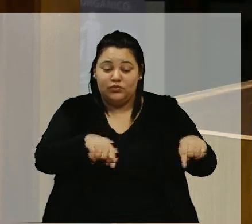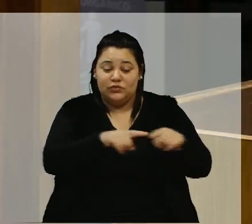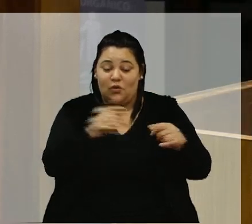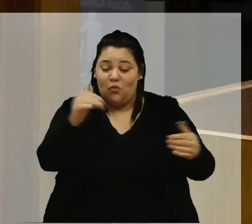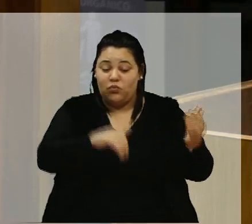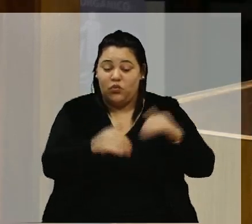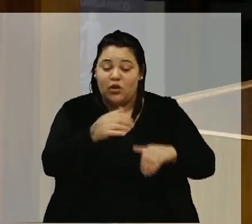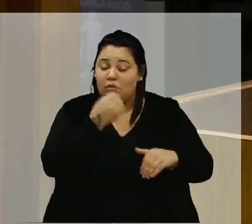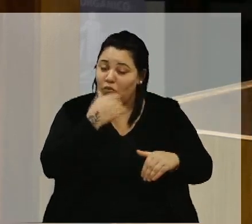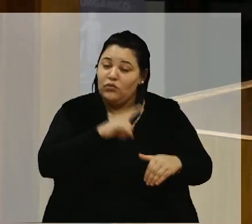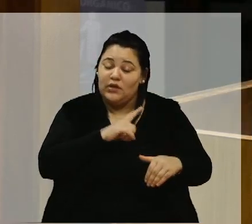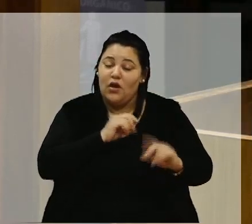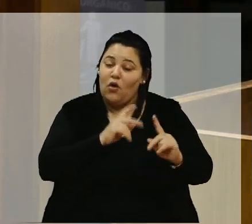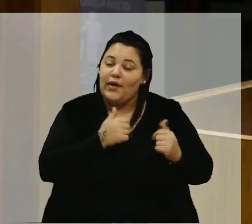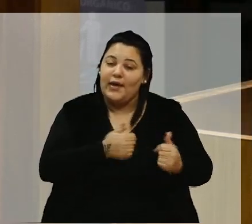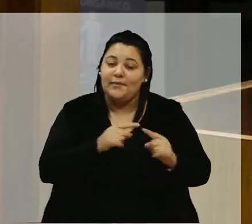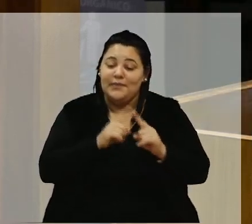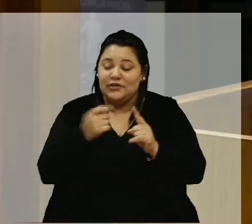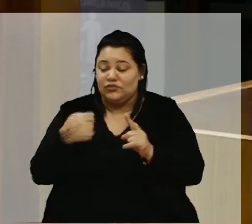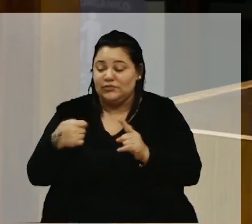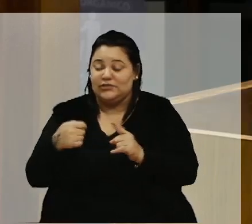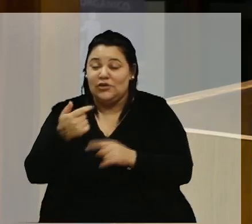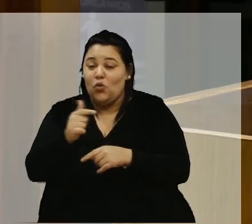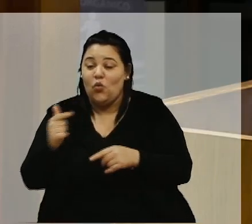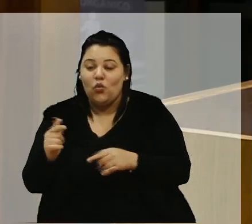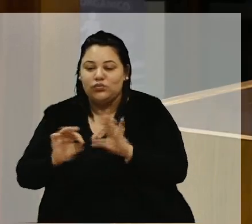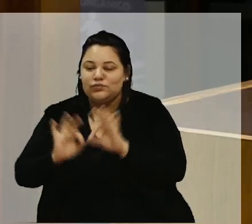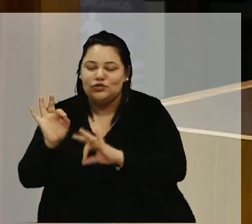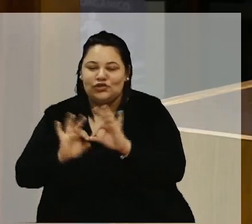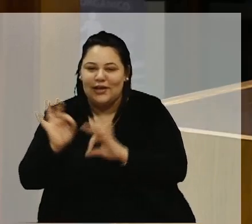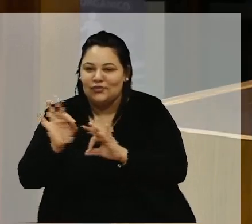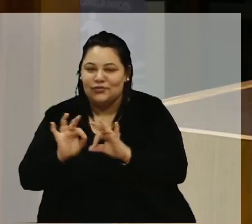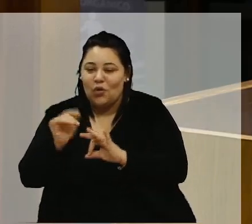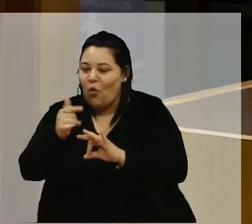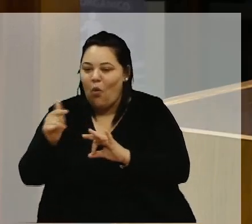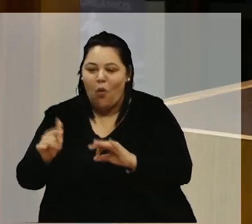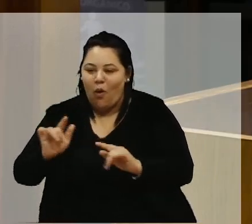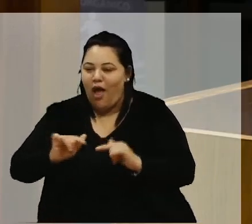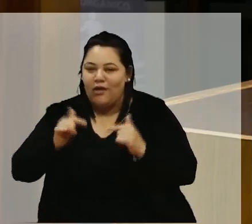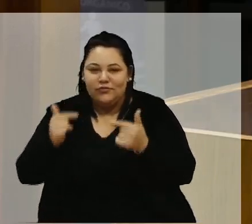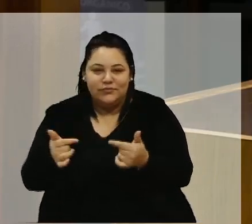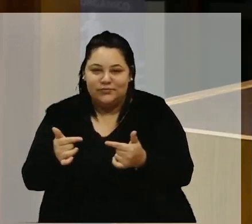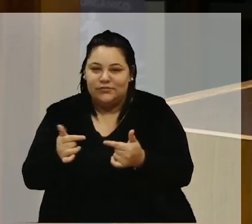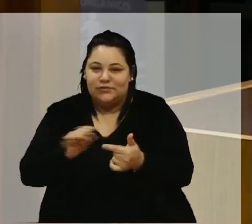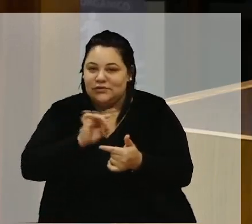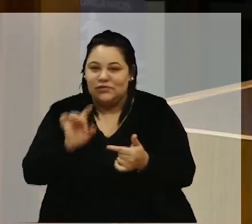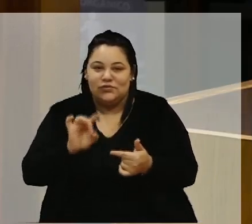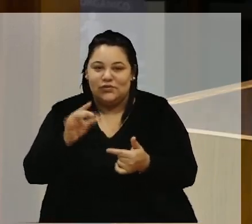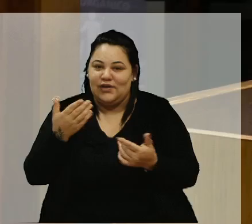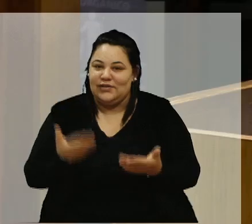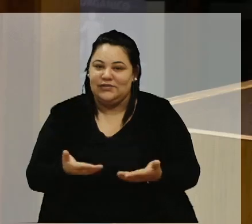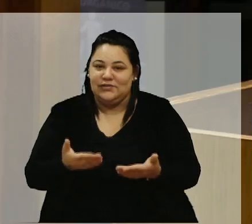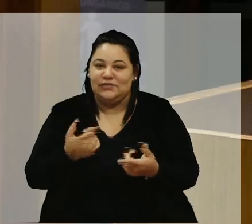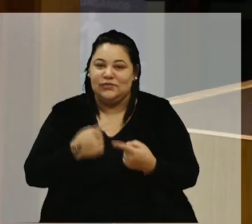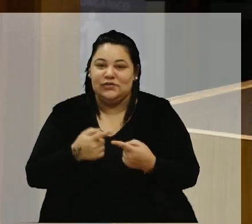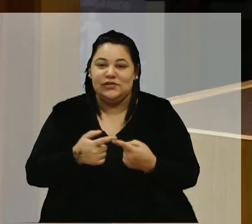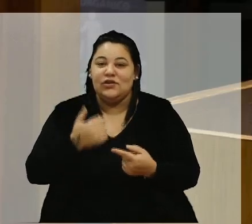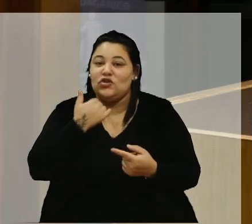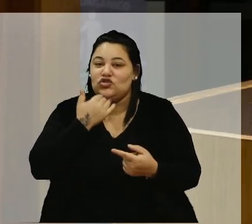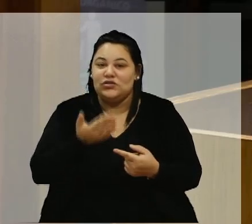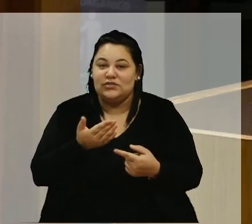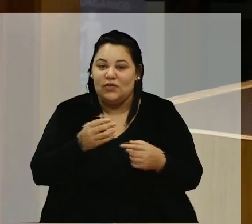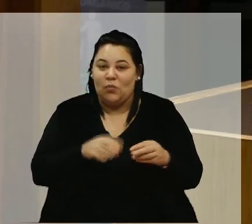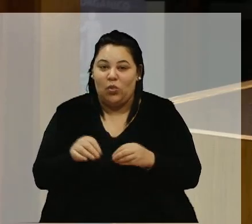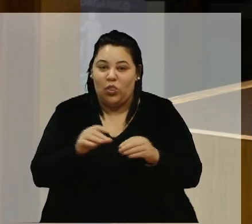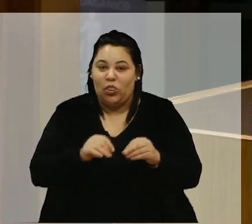nós precisamos de outros e outras ações, além dessas. Porque não adianta desassorear o